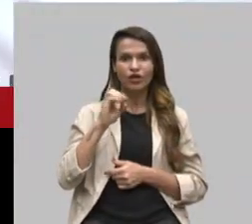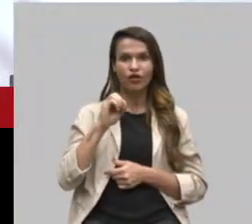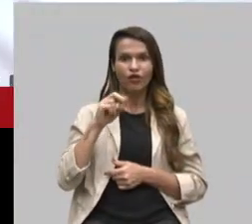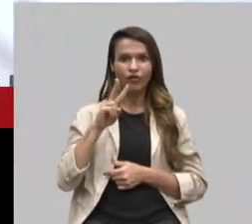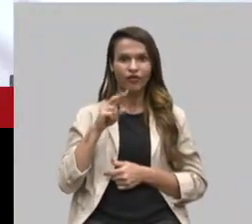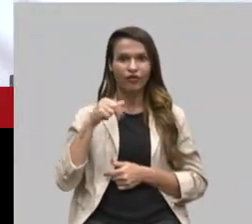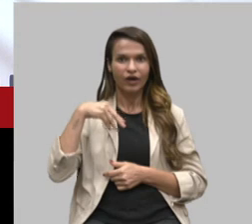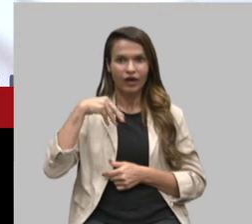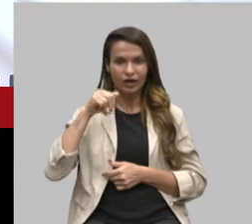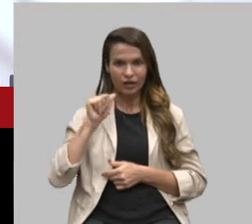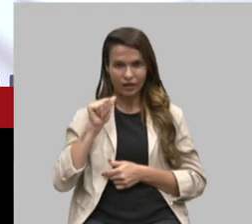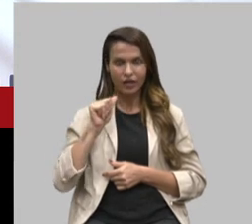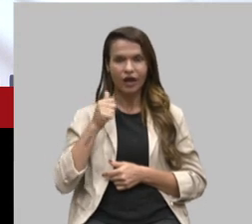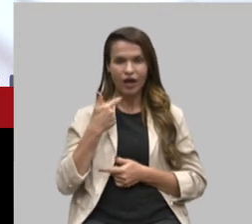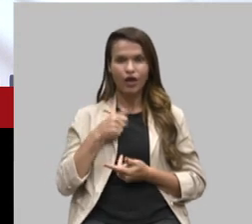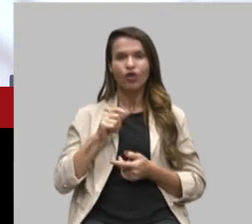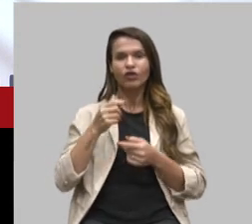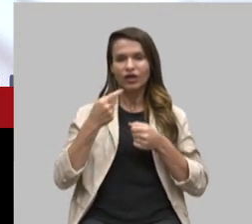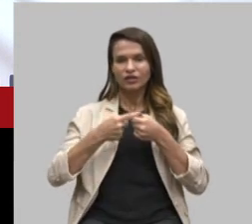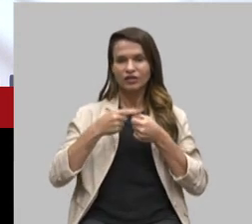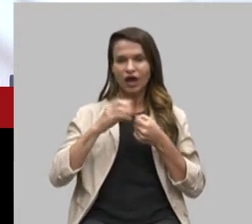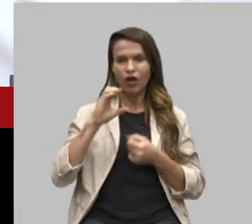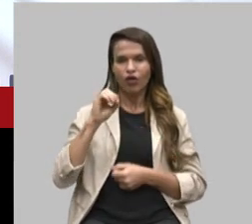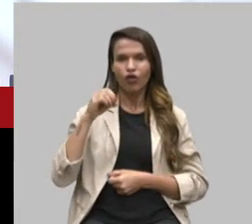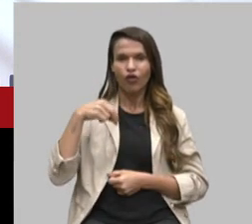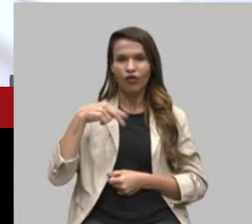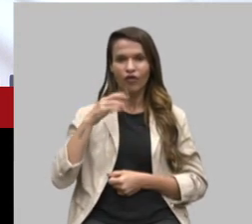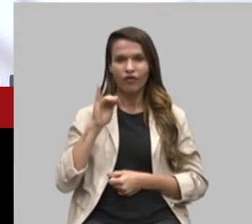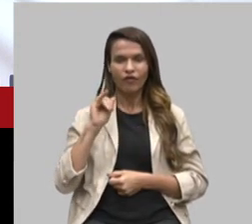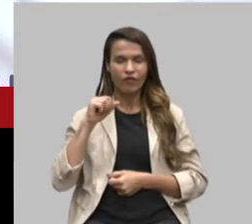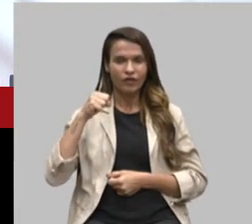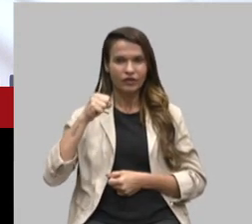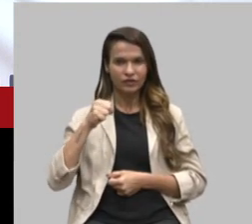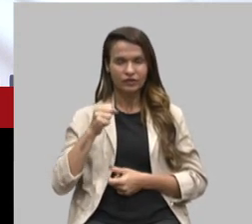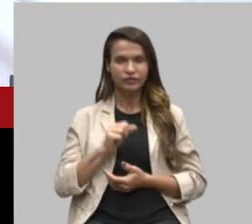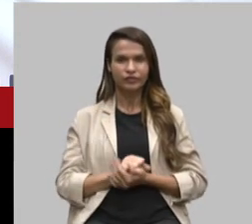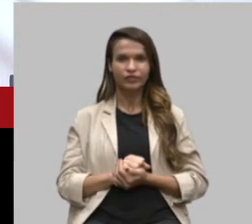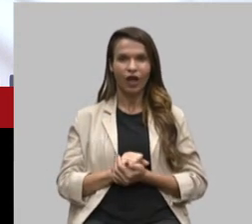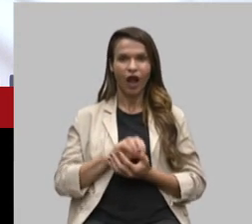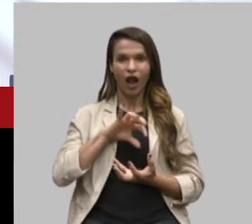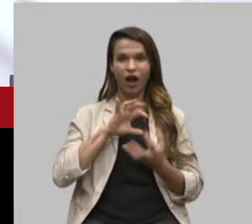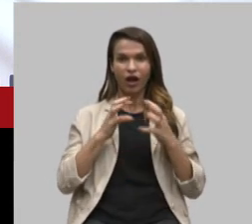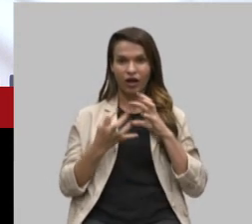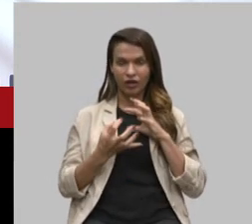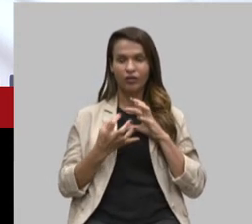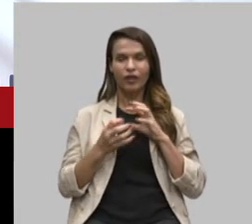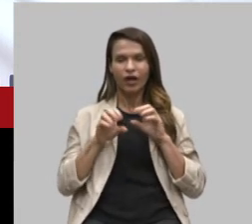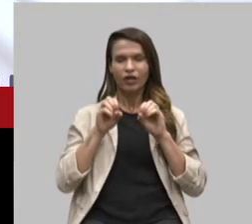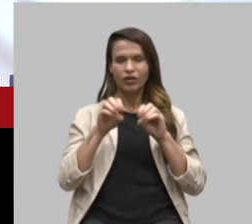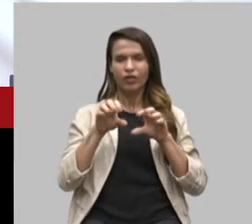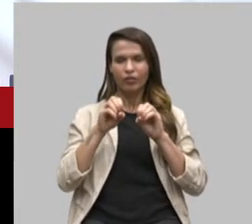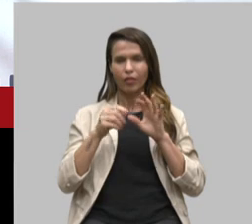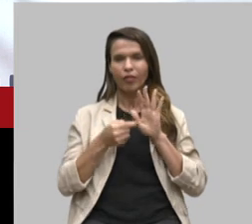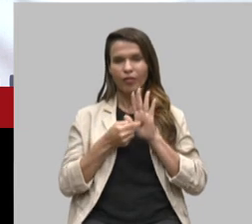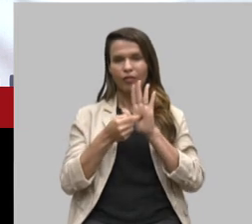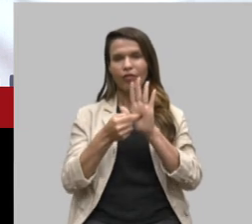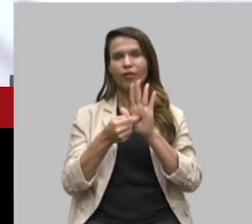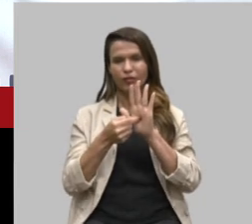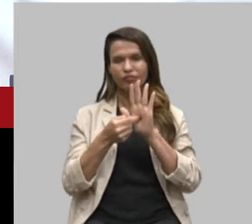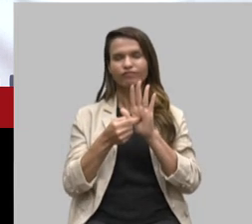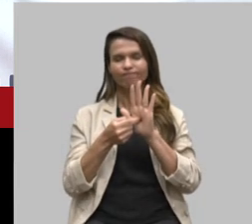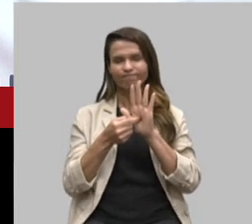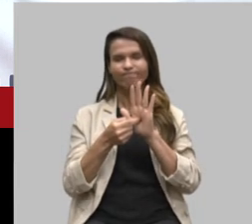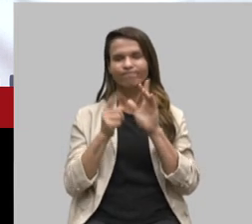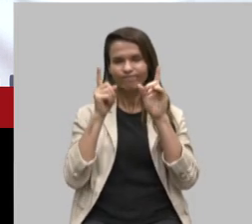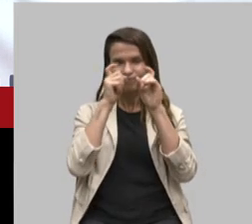Giovana eu sou de Confins do Polo Metropolitano as reformas educacionais se mostram cada vez mais massantes tanto para